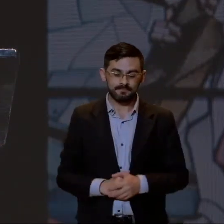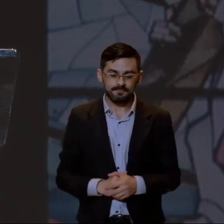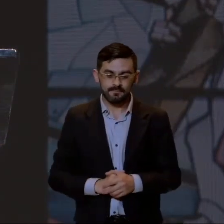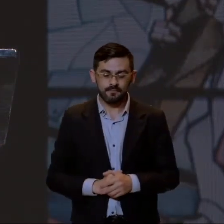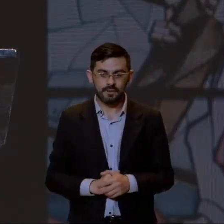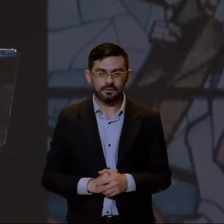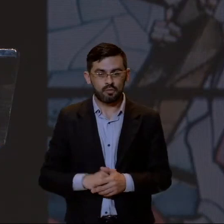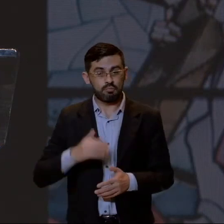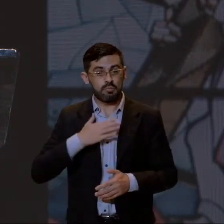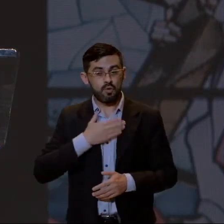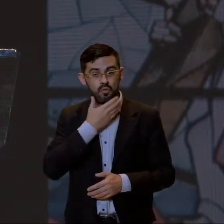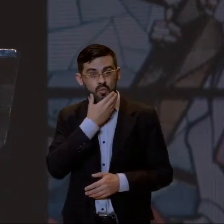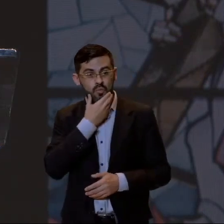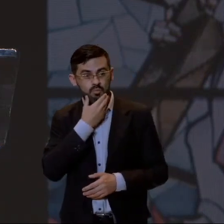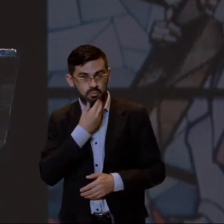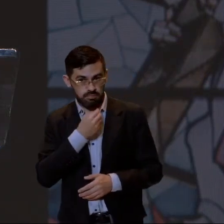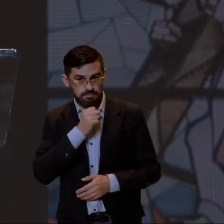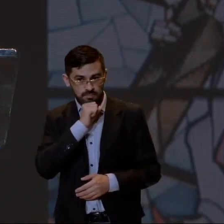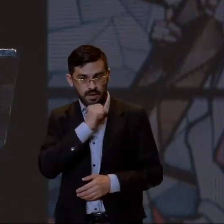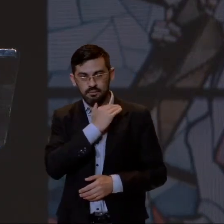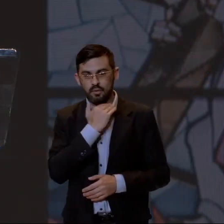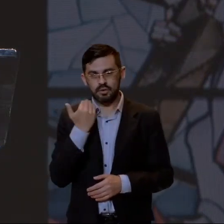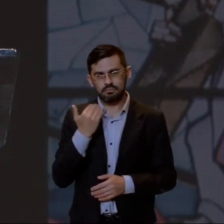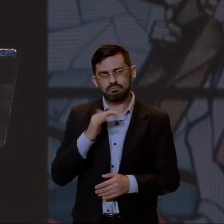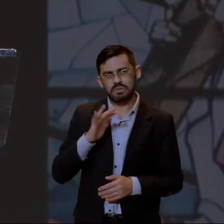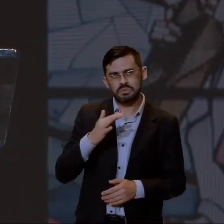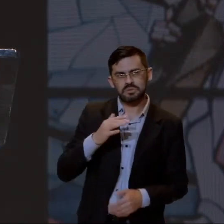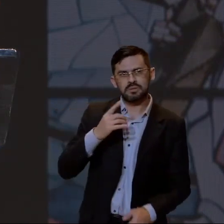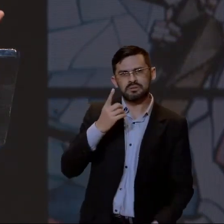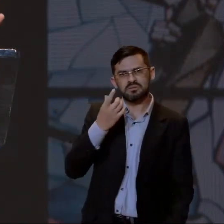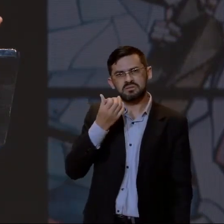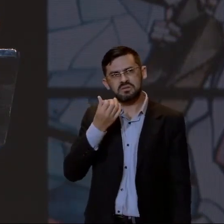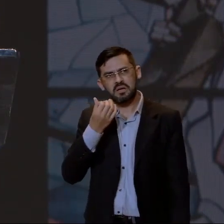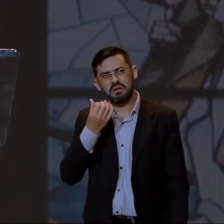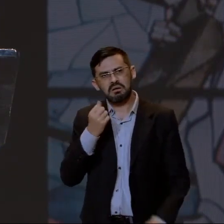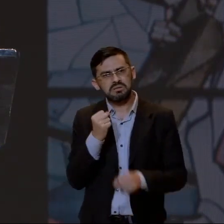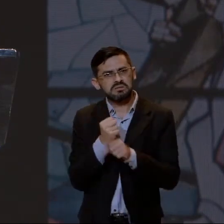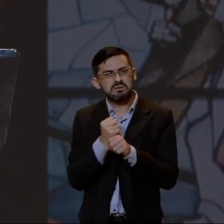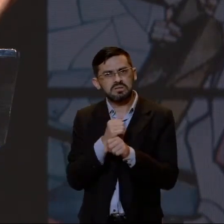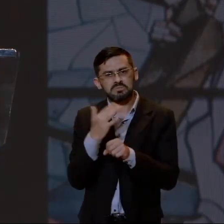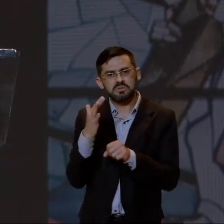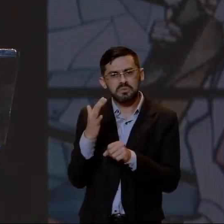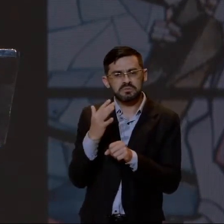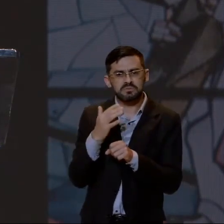Desde que meu pai faleceu, já se vão 16, 17 anos, perdi a conta, a verdade